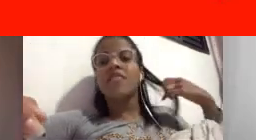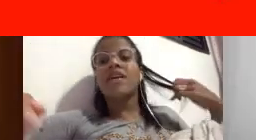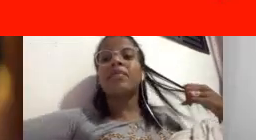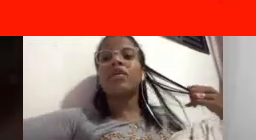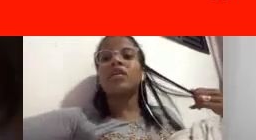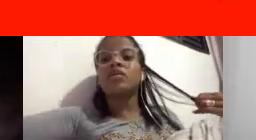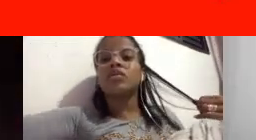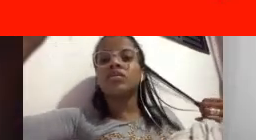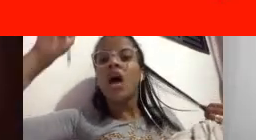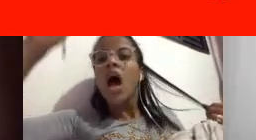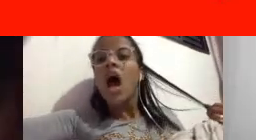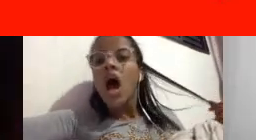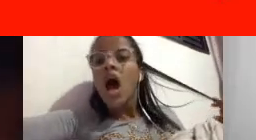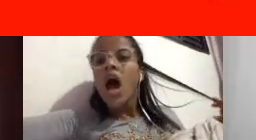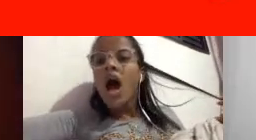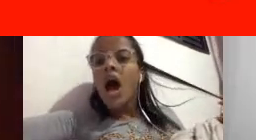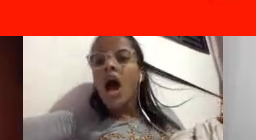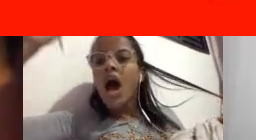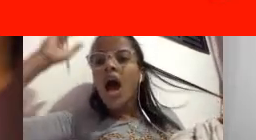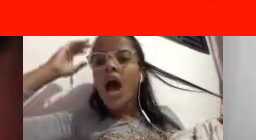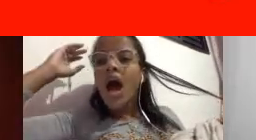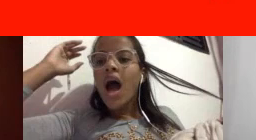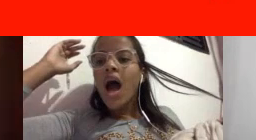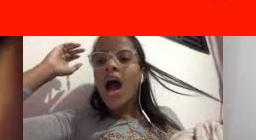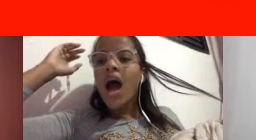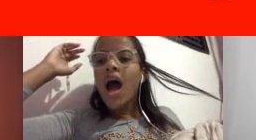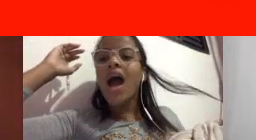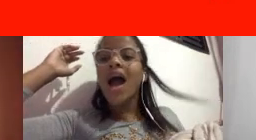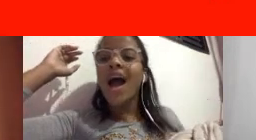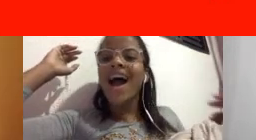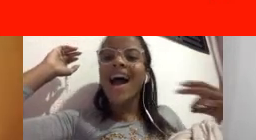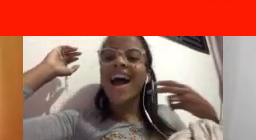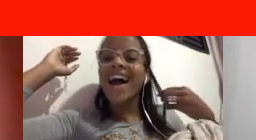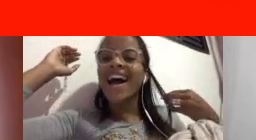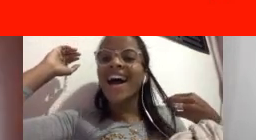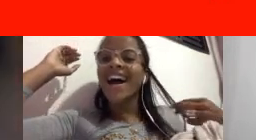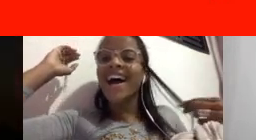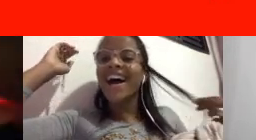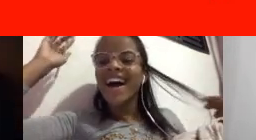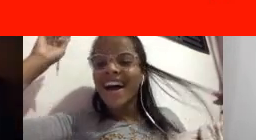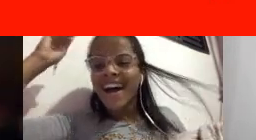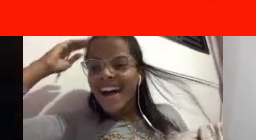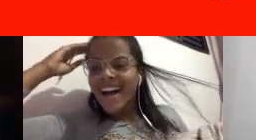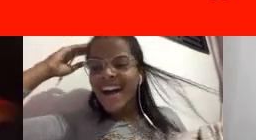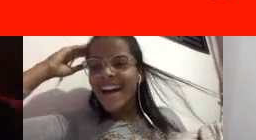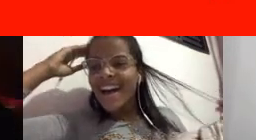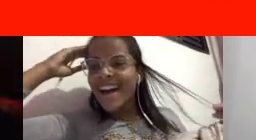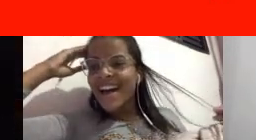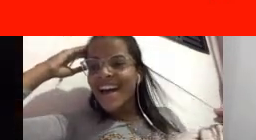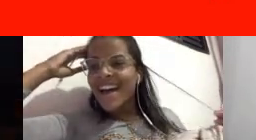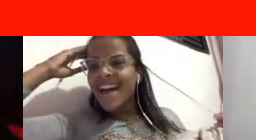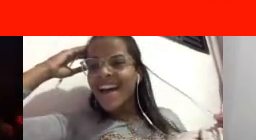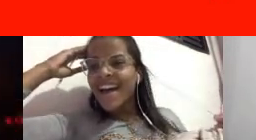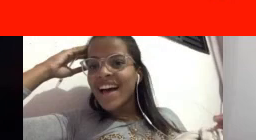Ah, Vale E ponto? e aí? Tá valendo ponto? tá errado.